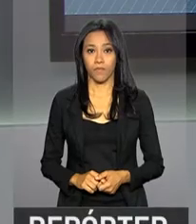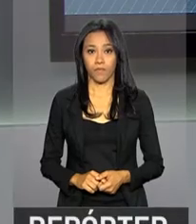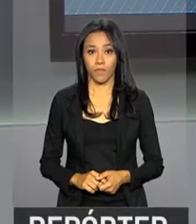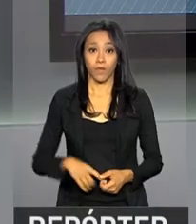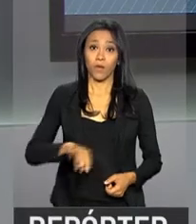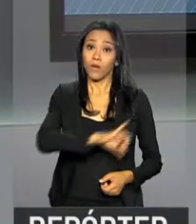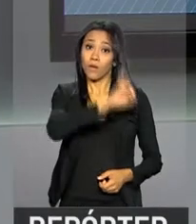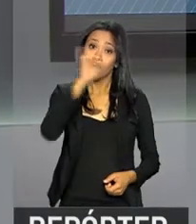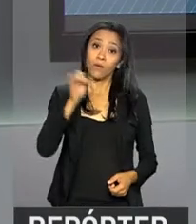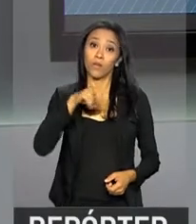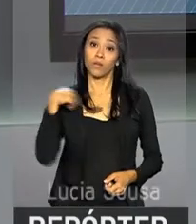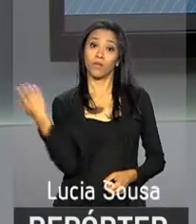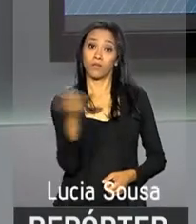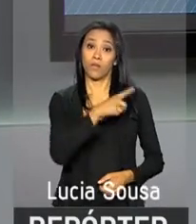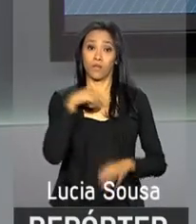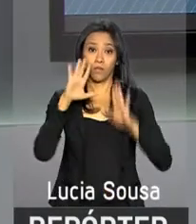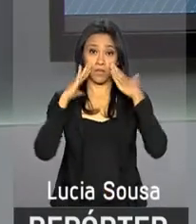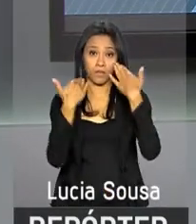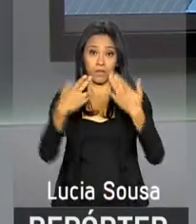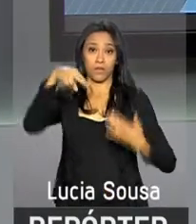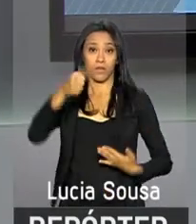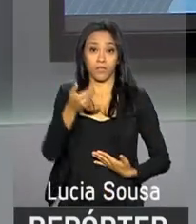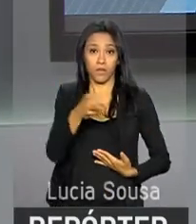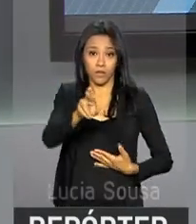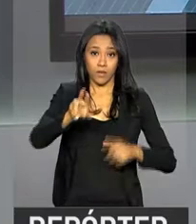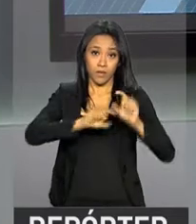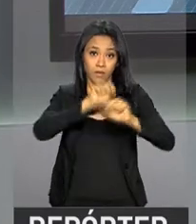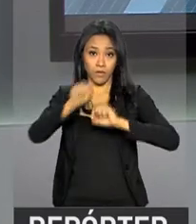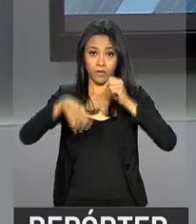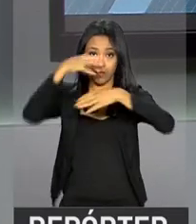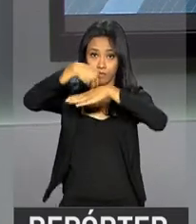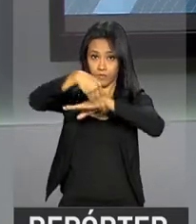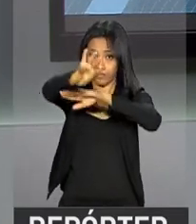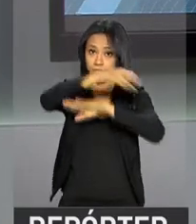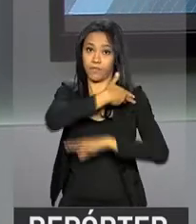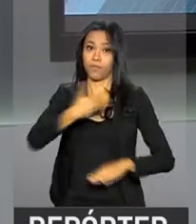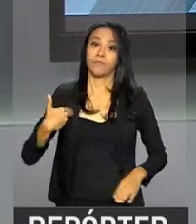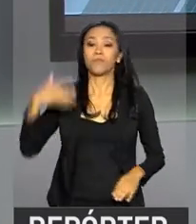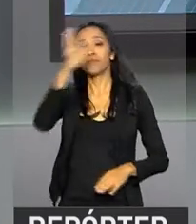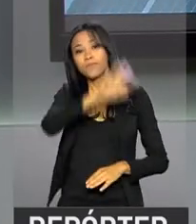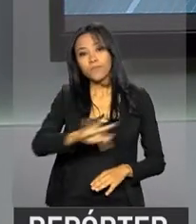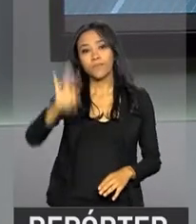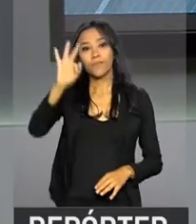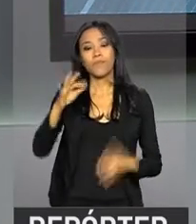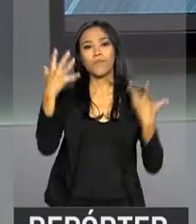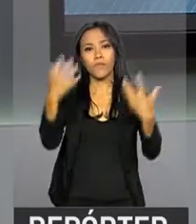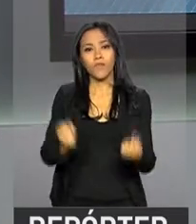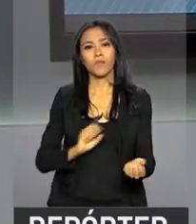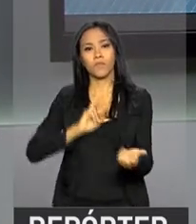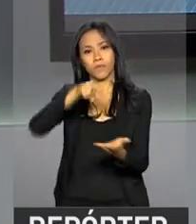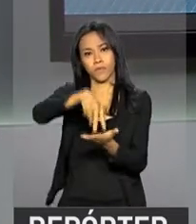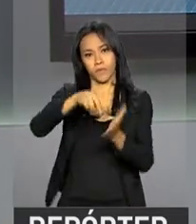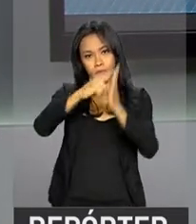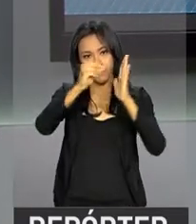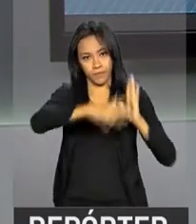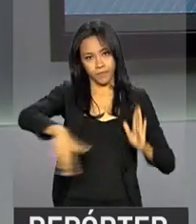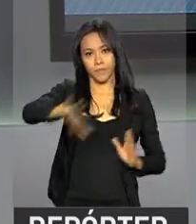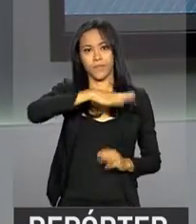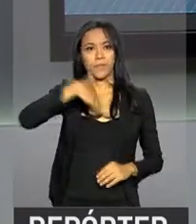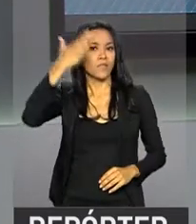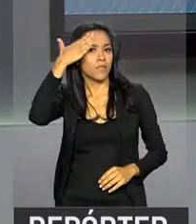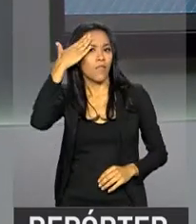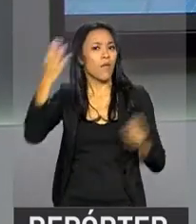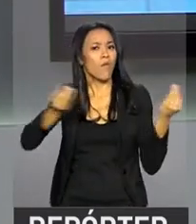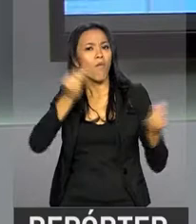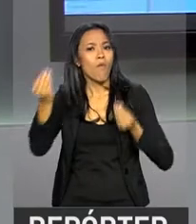olá estamos de volta com repórter e nbr as notícias do governo federal vamos ao palácio do planalto saber como está a